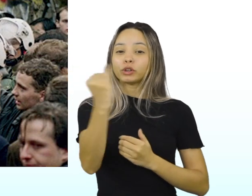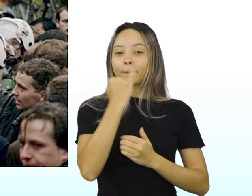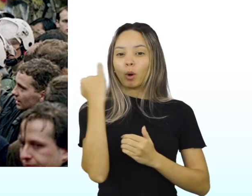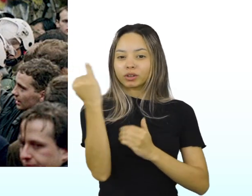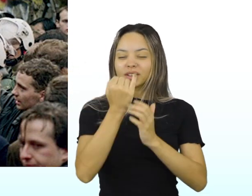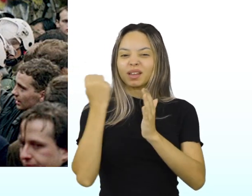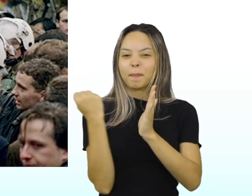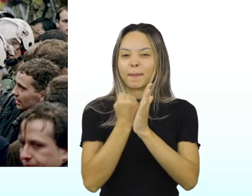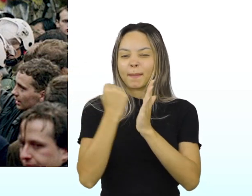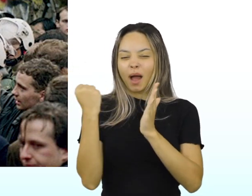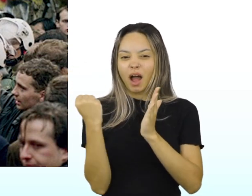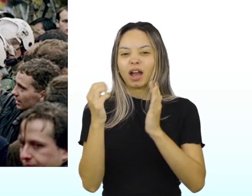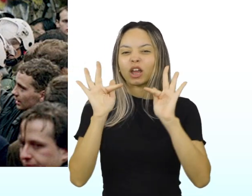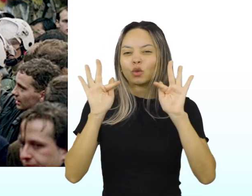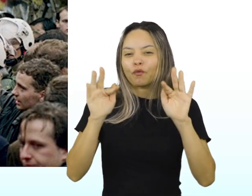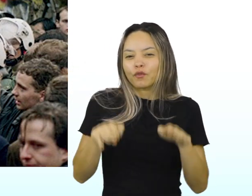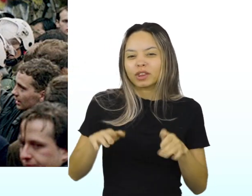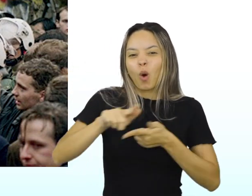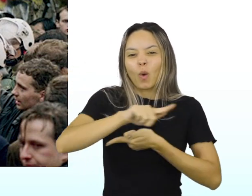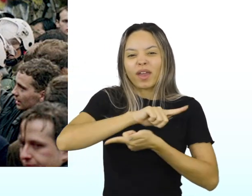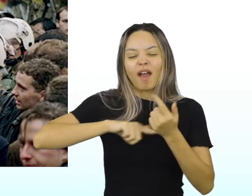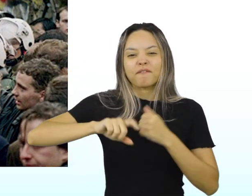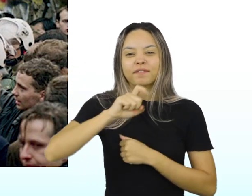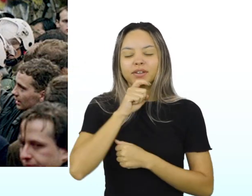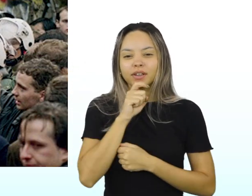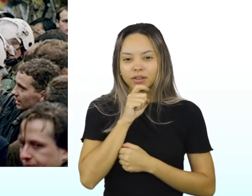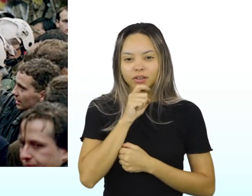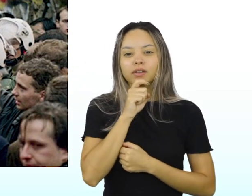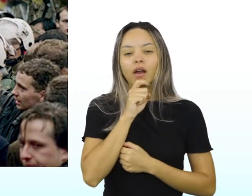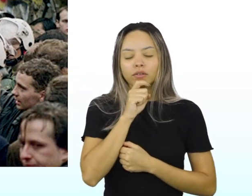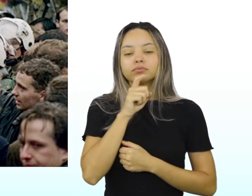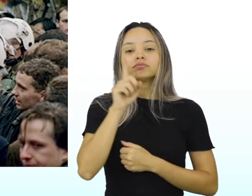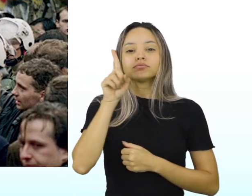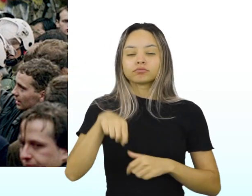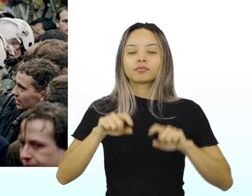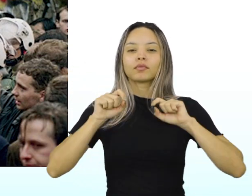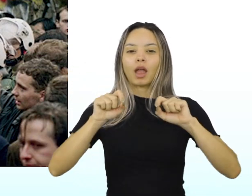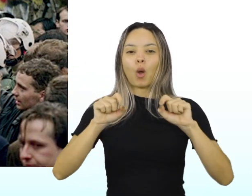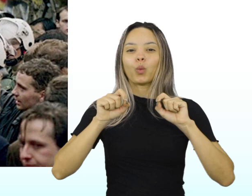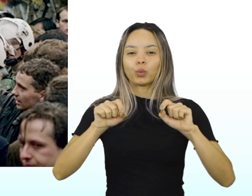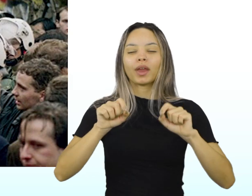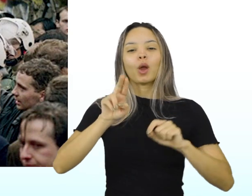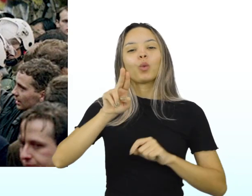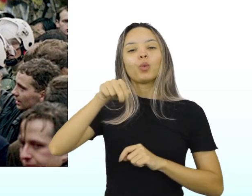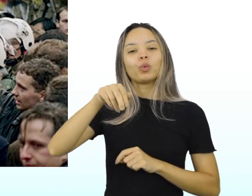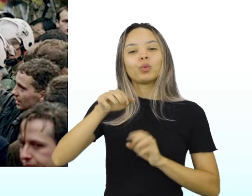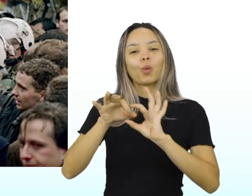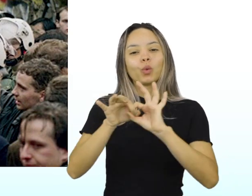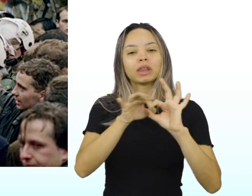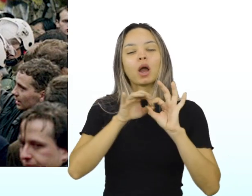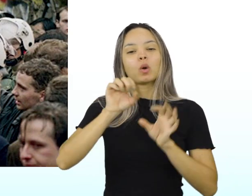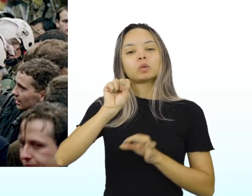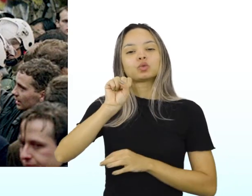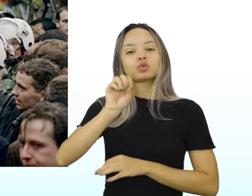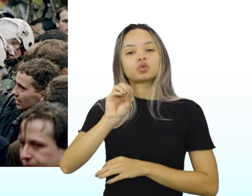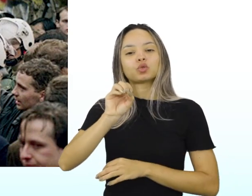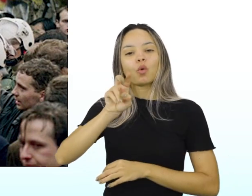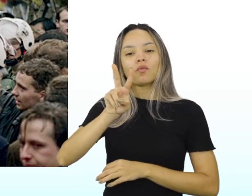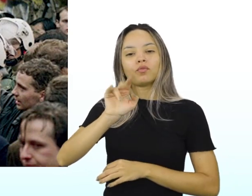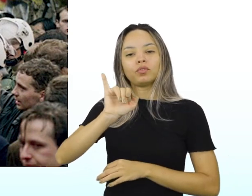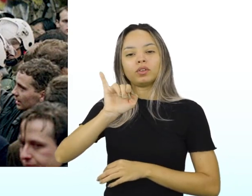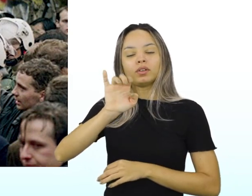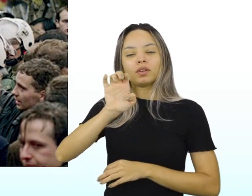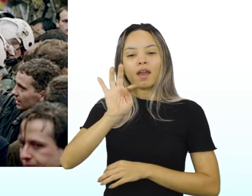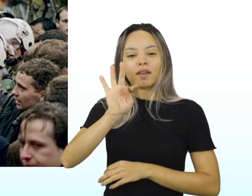e marcante do final da Guerra Fria, da dissolução da União Soviética. E aí você vê na imagem